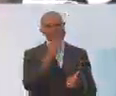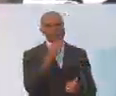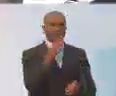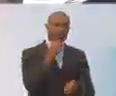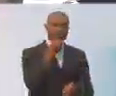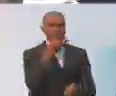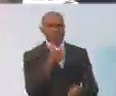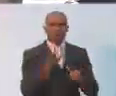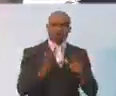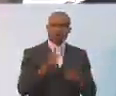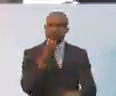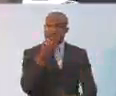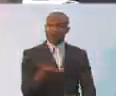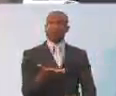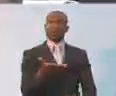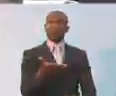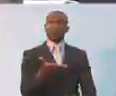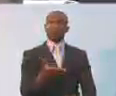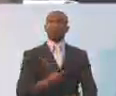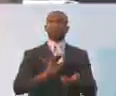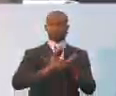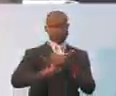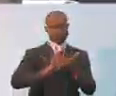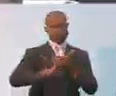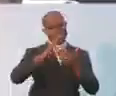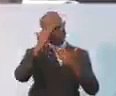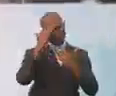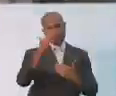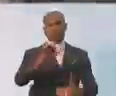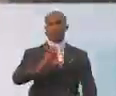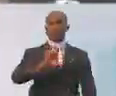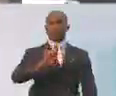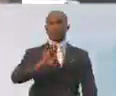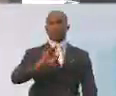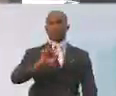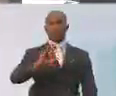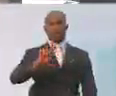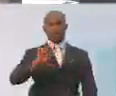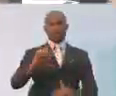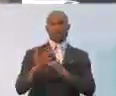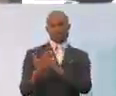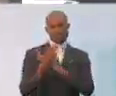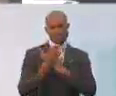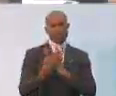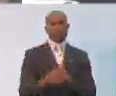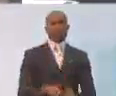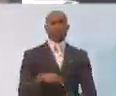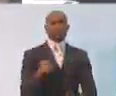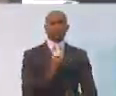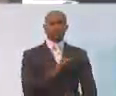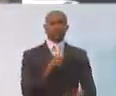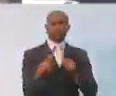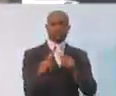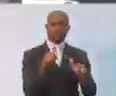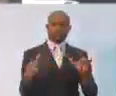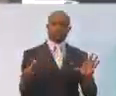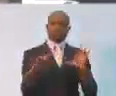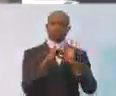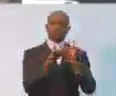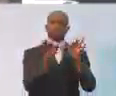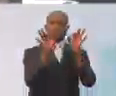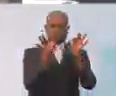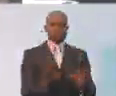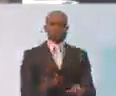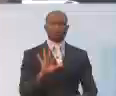tá? Mas cumpriu bem, quem cumpre bem merece parabéns. Então, obrigado, Eduardo, pela colaboração. Lá a gente faz trabalho em conjunto e por isso que dá